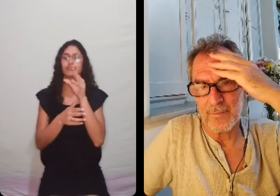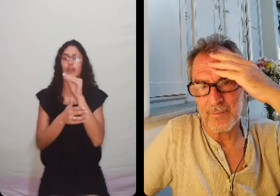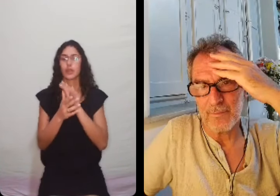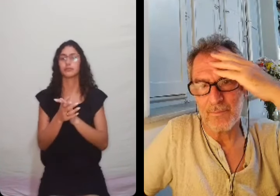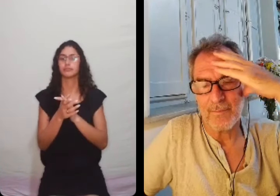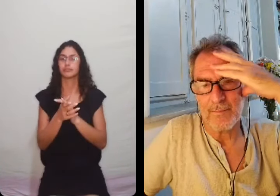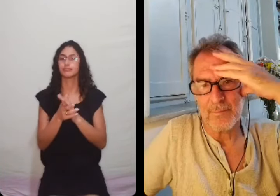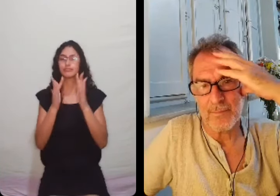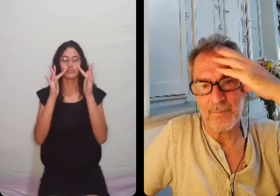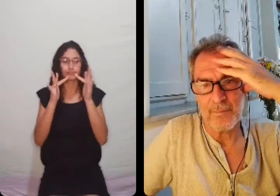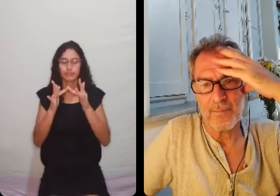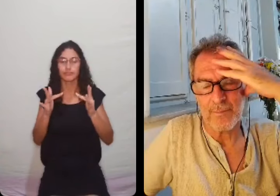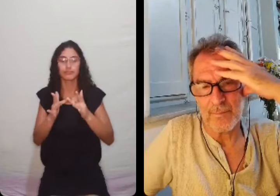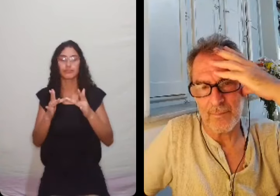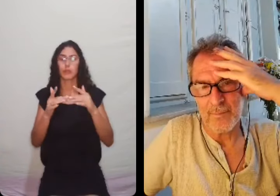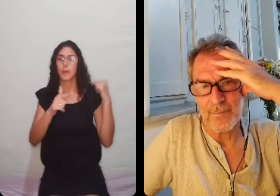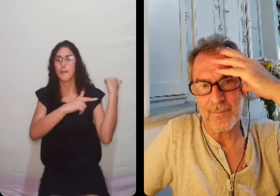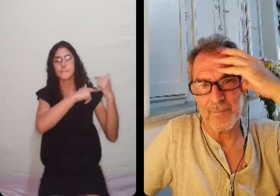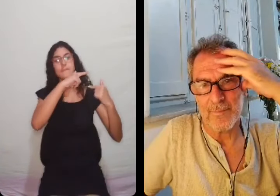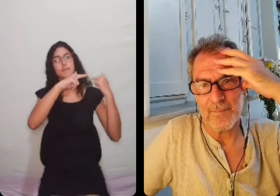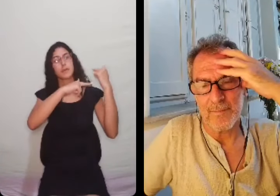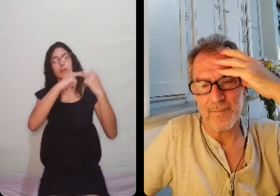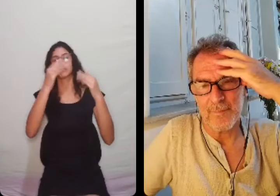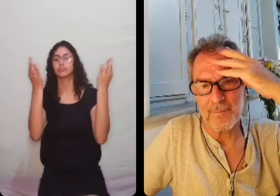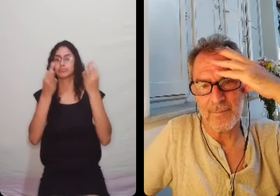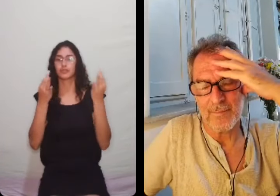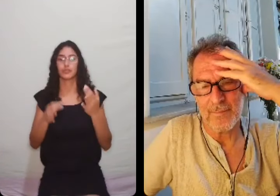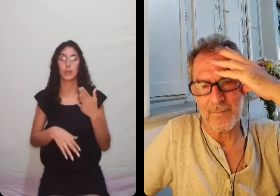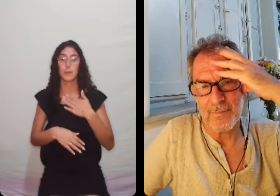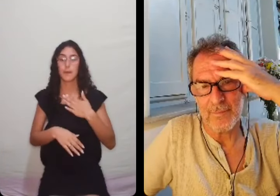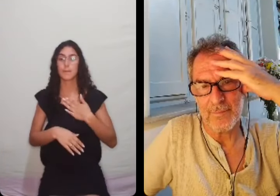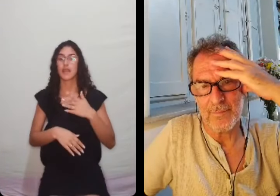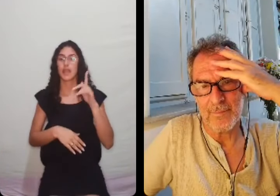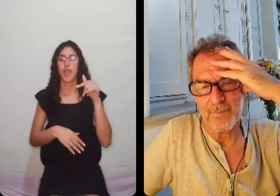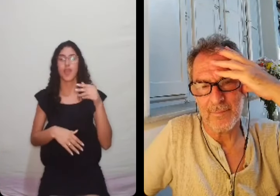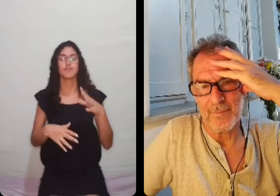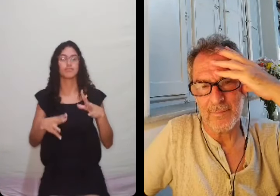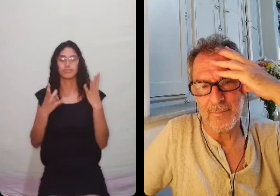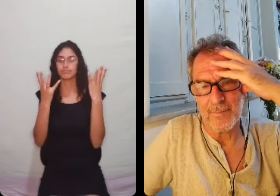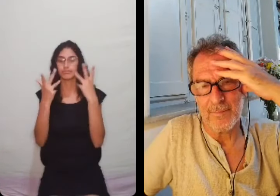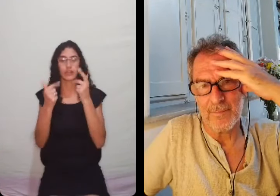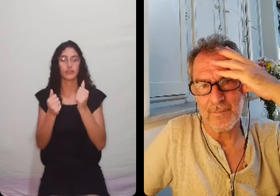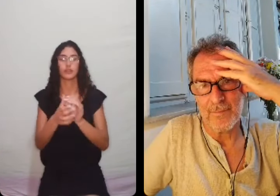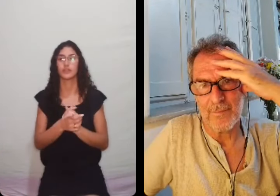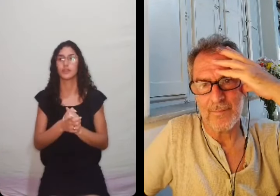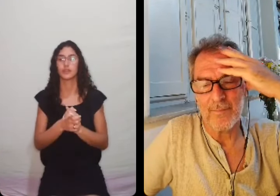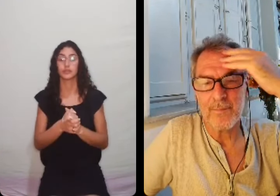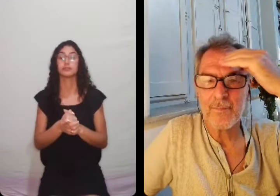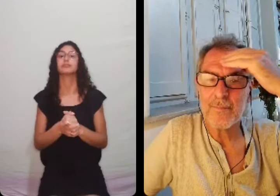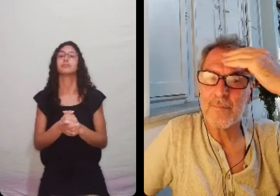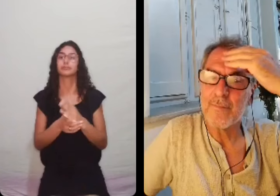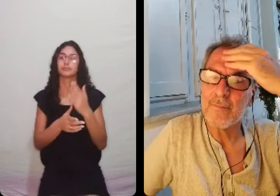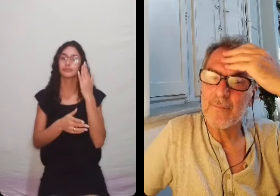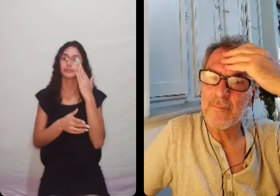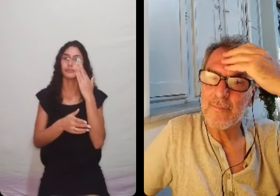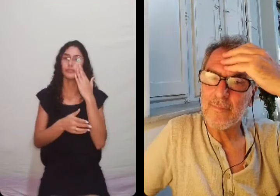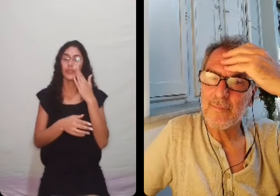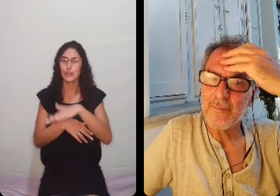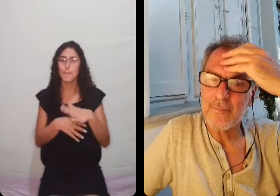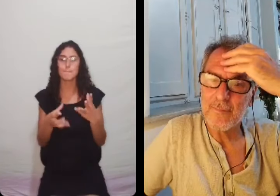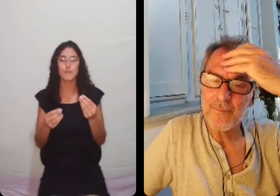de geração para geração. Para mim é um orgulho. Ah, eu conheci a Cora tão novinha. Em